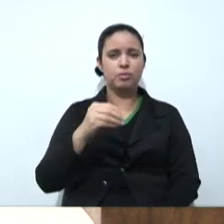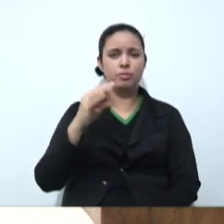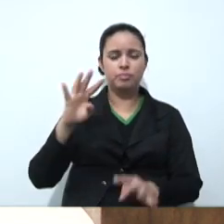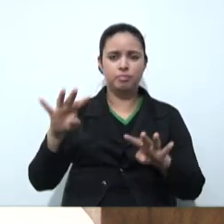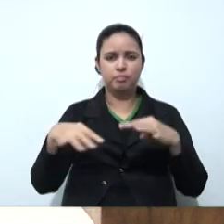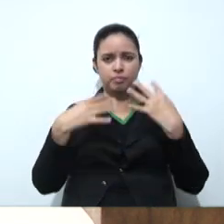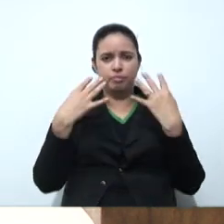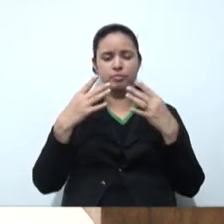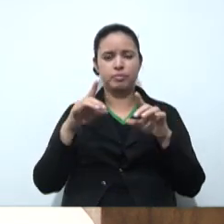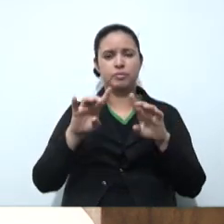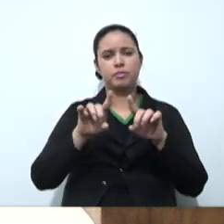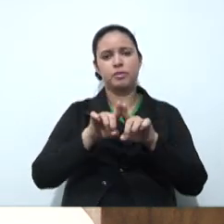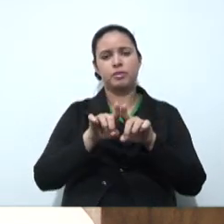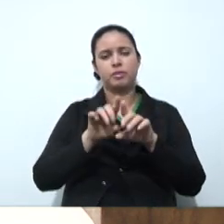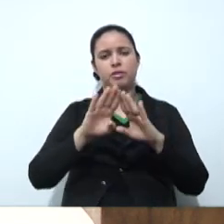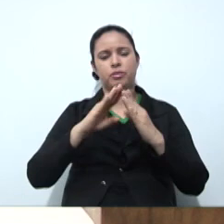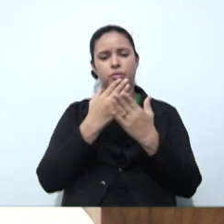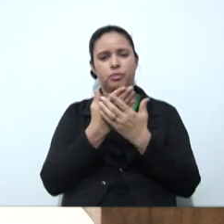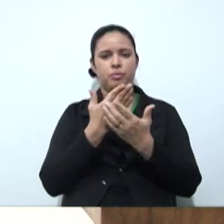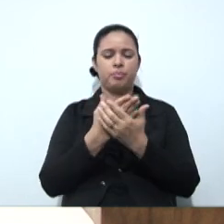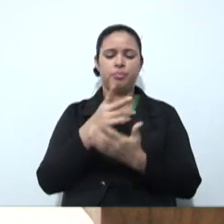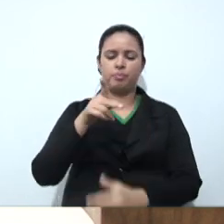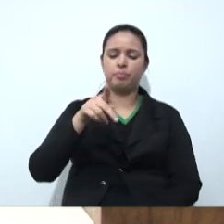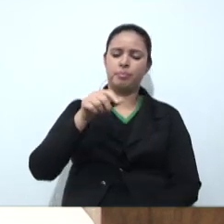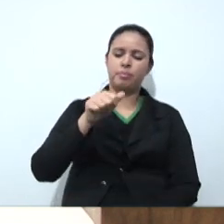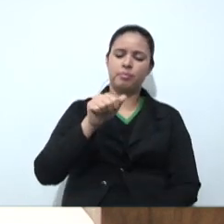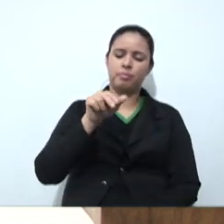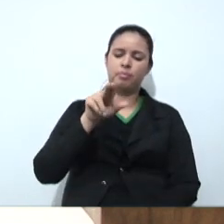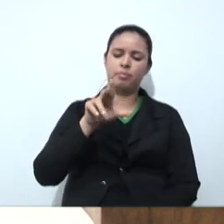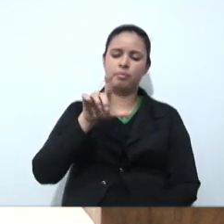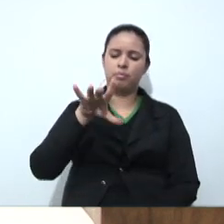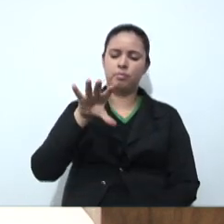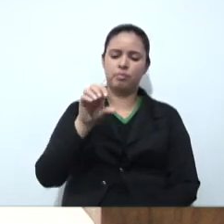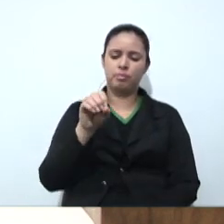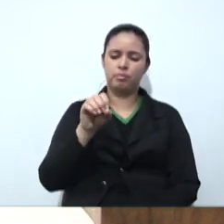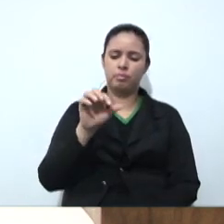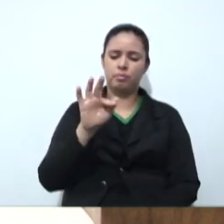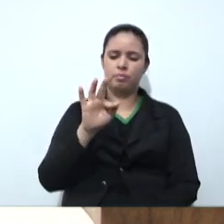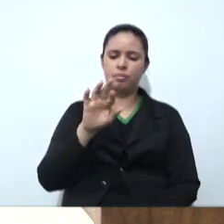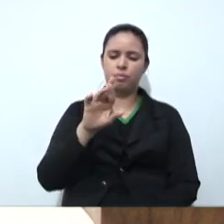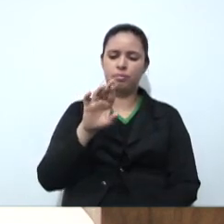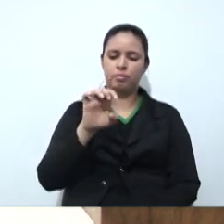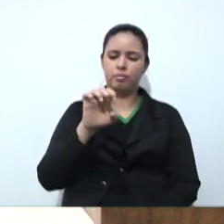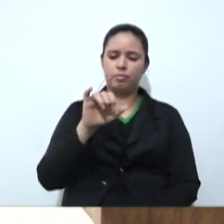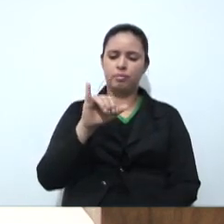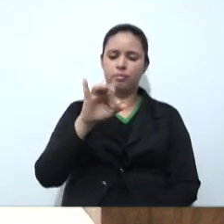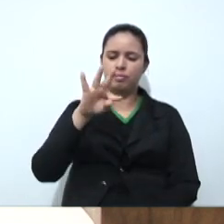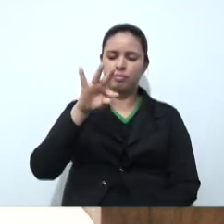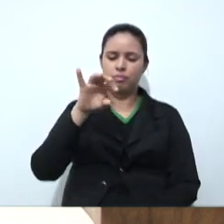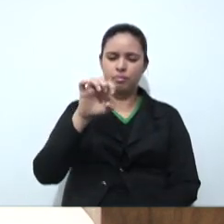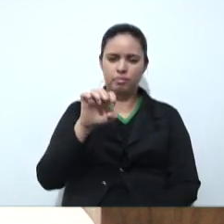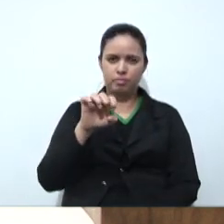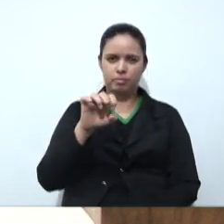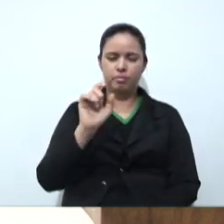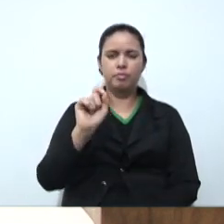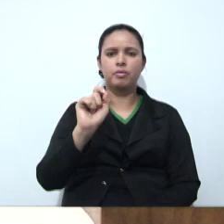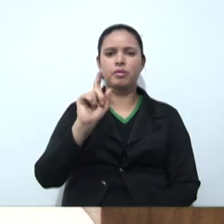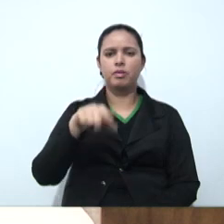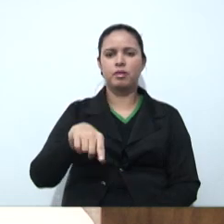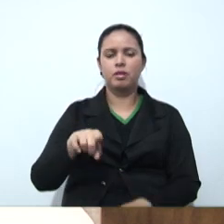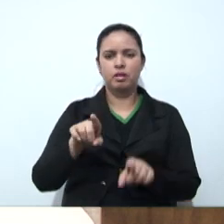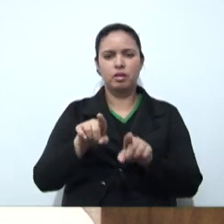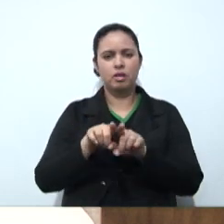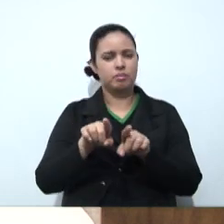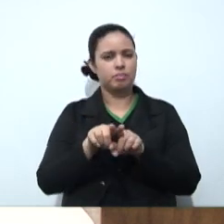Paulo Freire, de Itapuã do Oeste, também estão ligados. Quem mandou a mensagem foi a Delma. A Celina também se